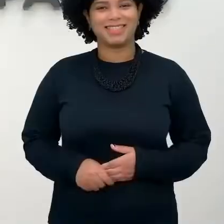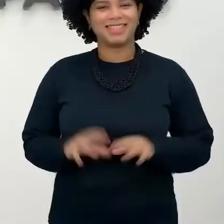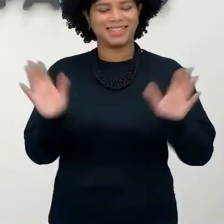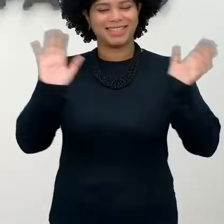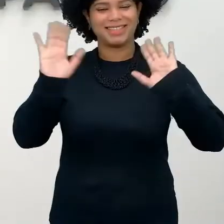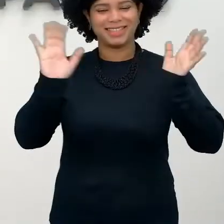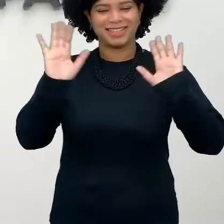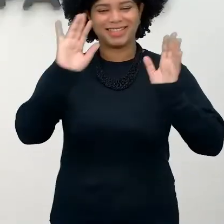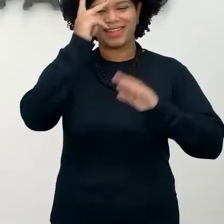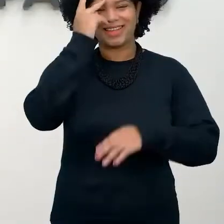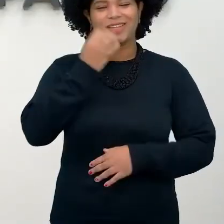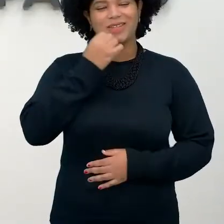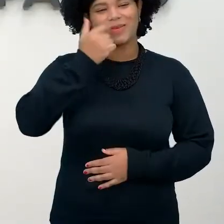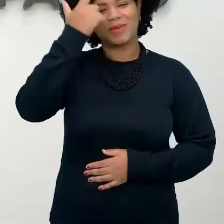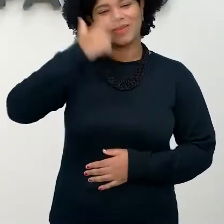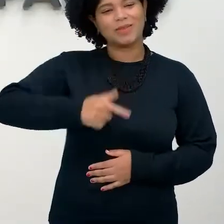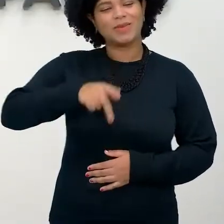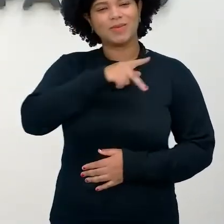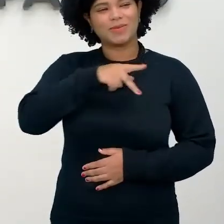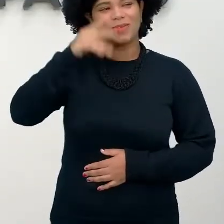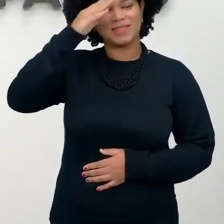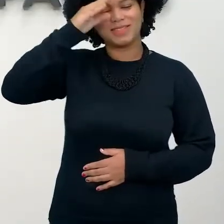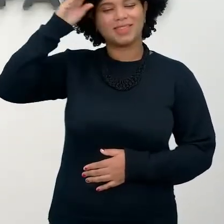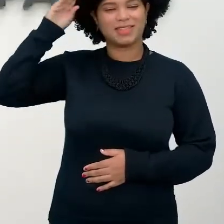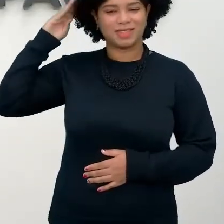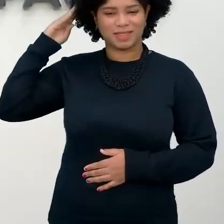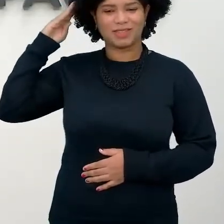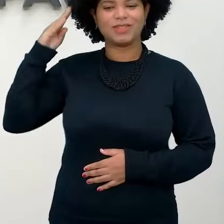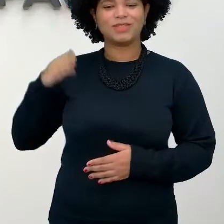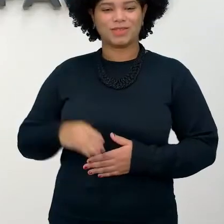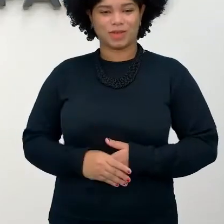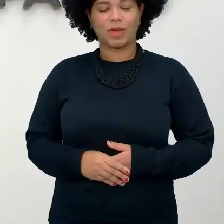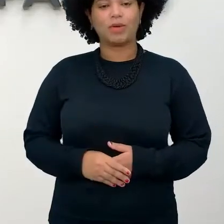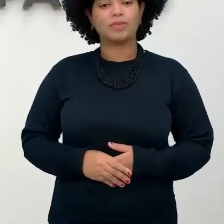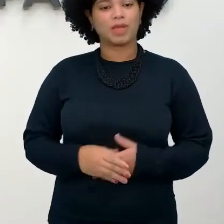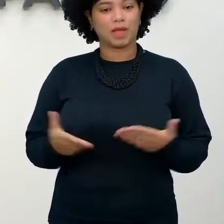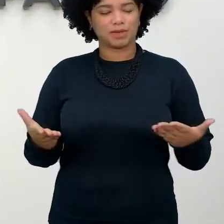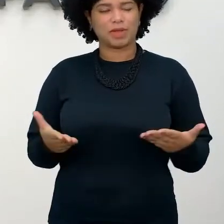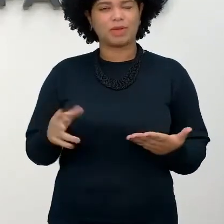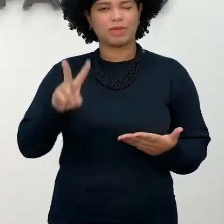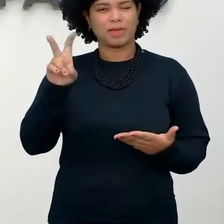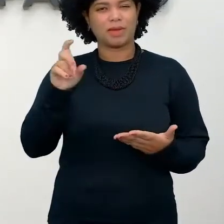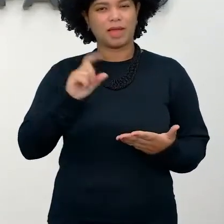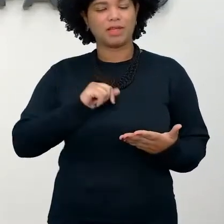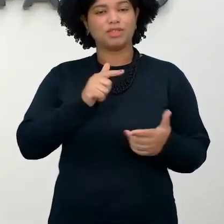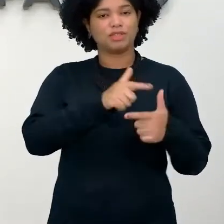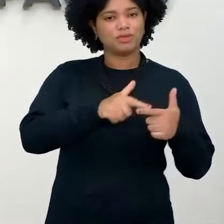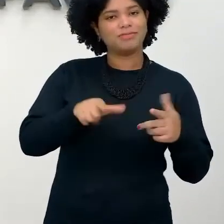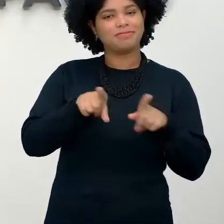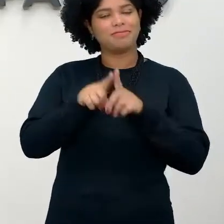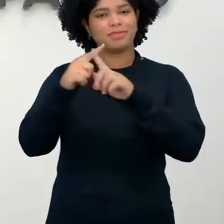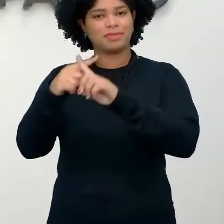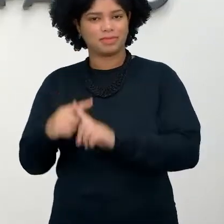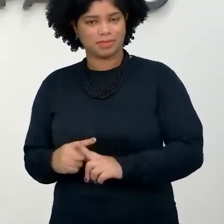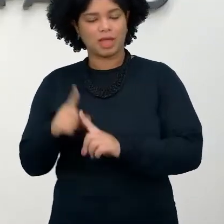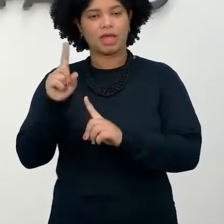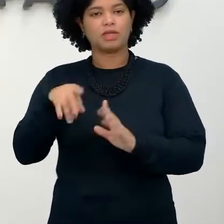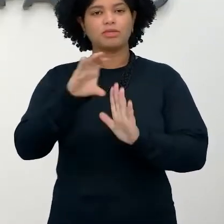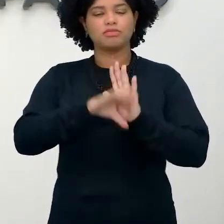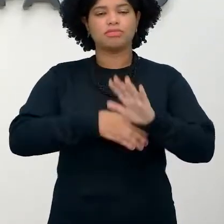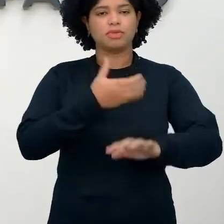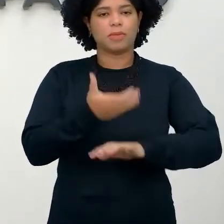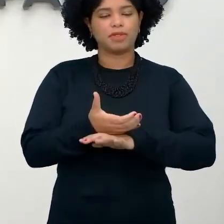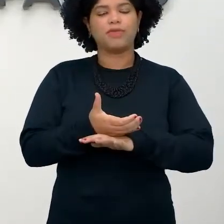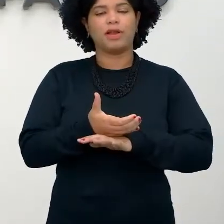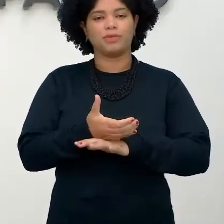Olá pessoal, tudo bem? Eu sou o professor Thiago Lazarim, do Aprofundamento Quem Divide e Multiplica, do componente curricular Mudanças Sociais, Demografia